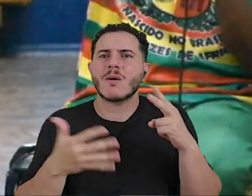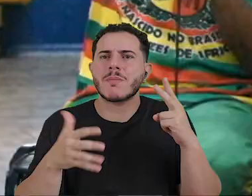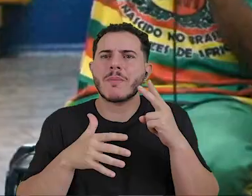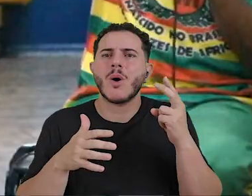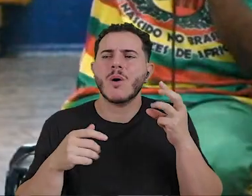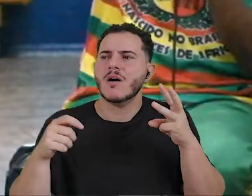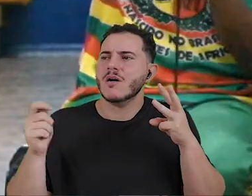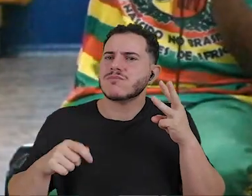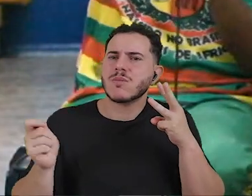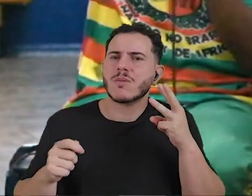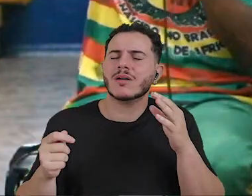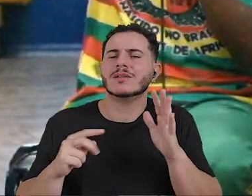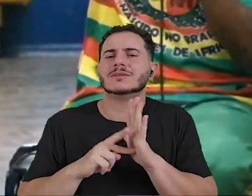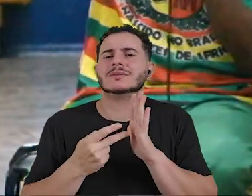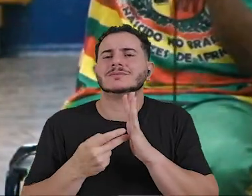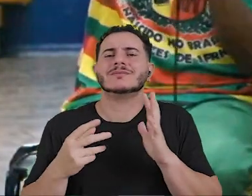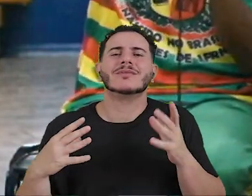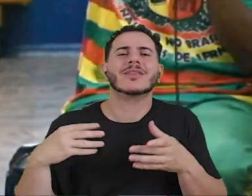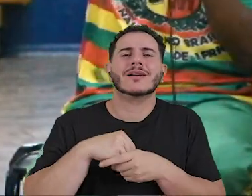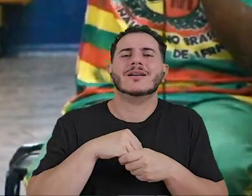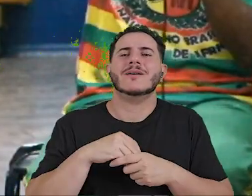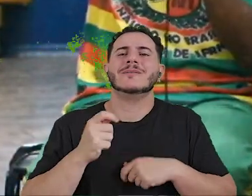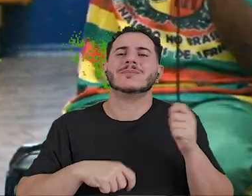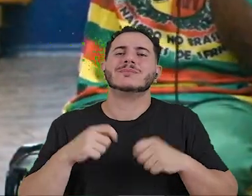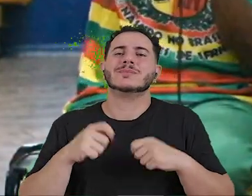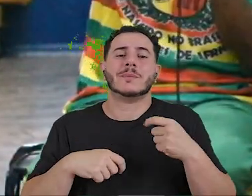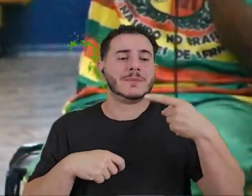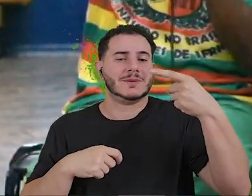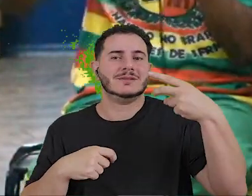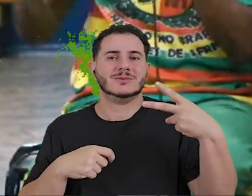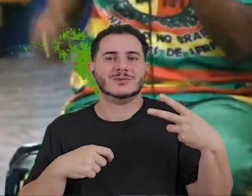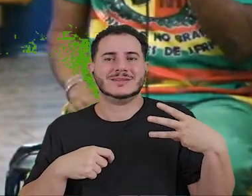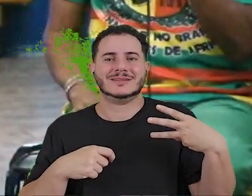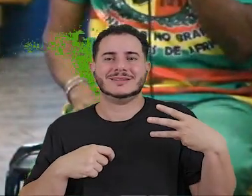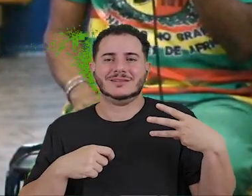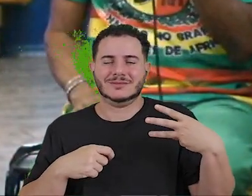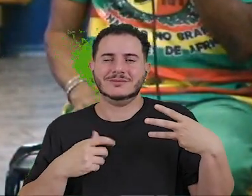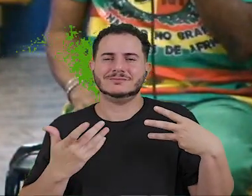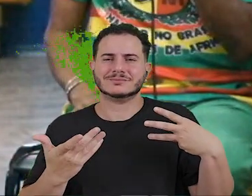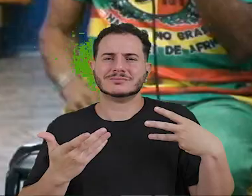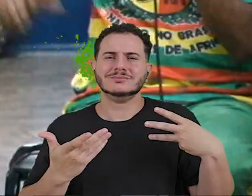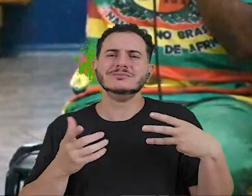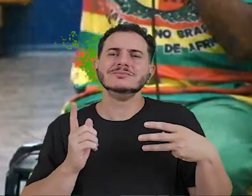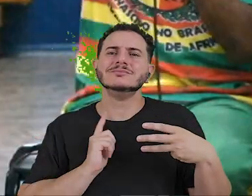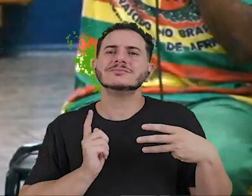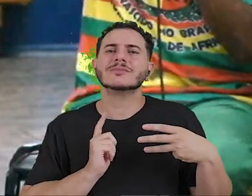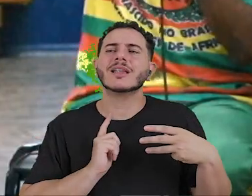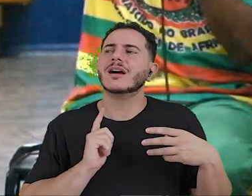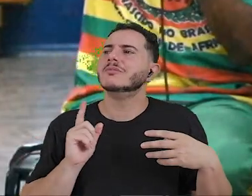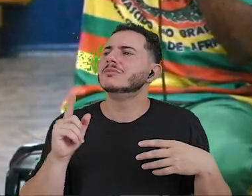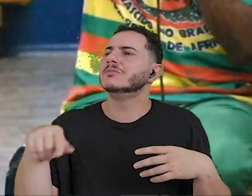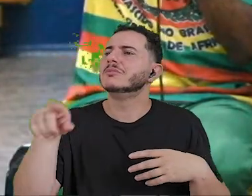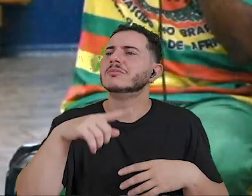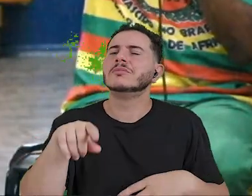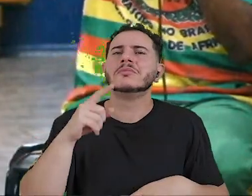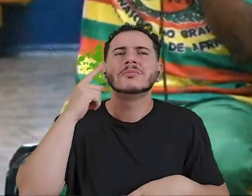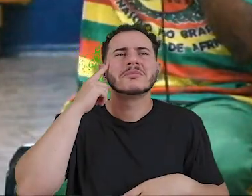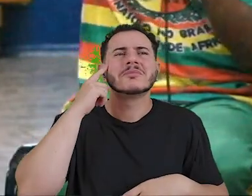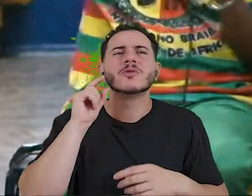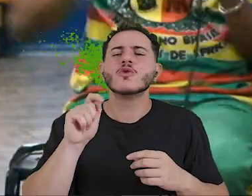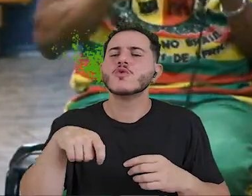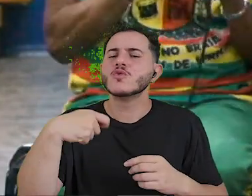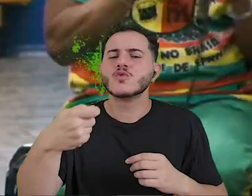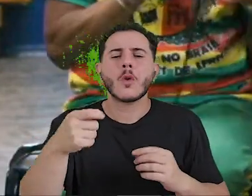tambor de mina, tudo é 3. O maracatu não é diferente, não. Tem o primeiro, segundo e terceiro. Tá. Que um cidadão passou por aí dizendo que era meião.